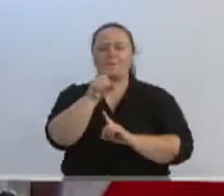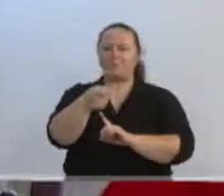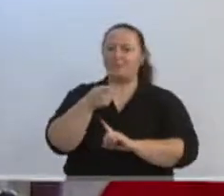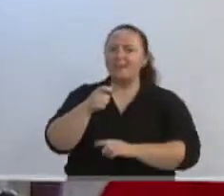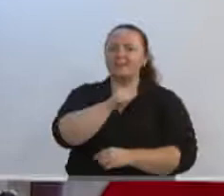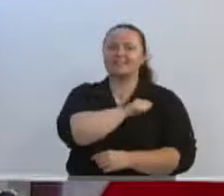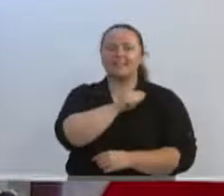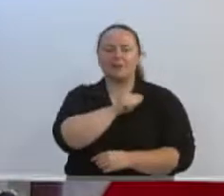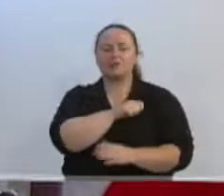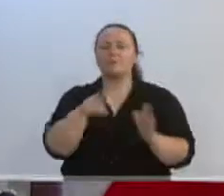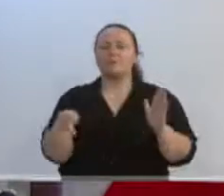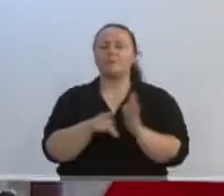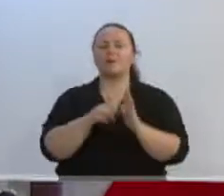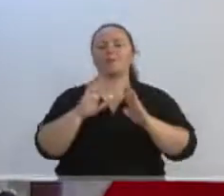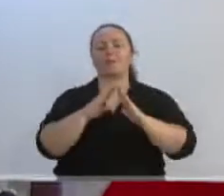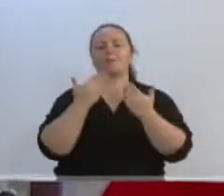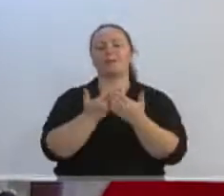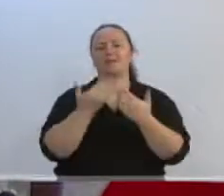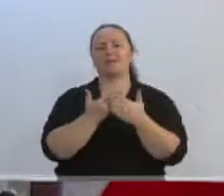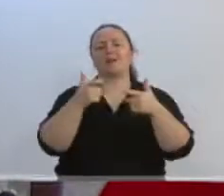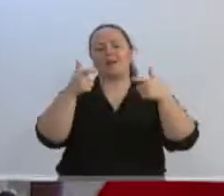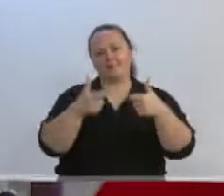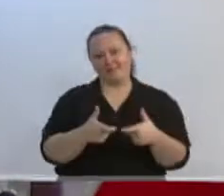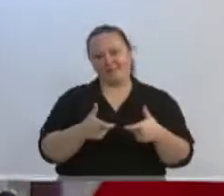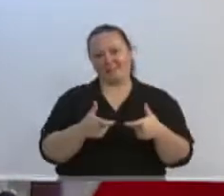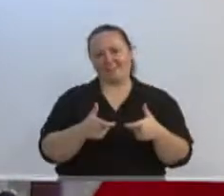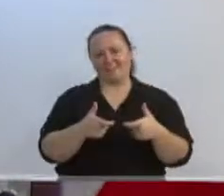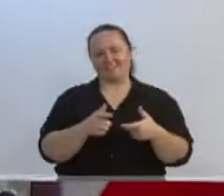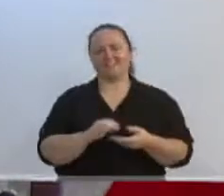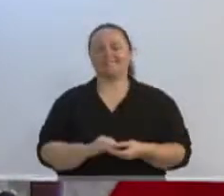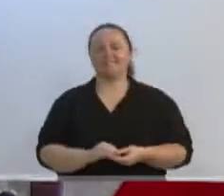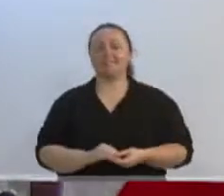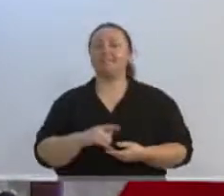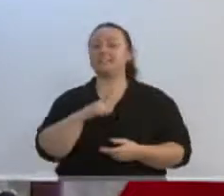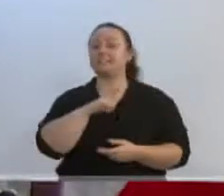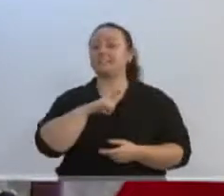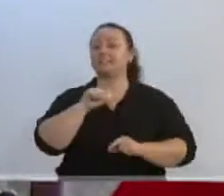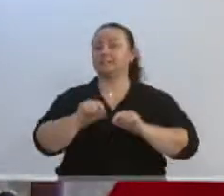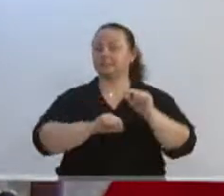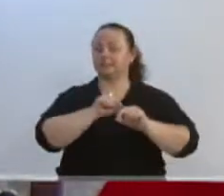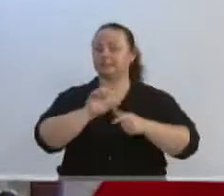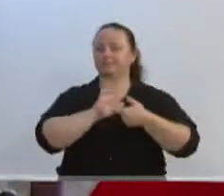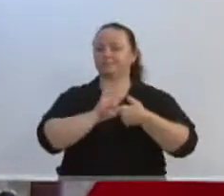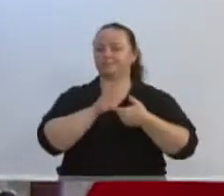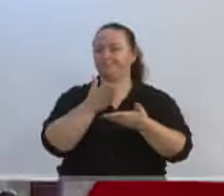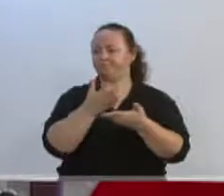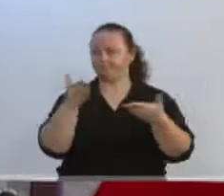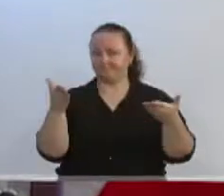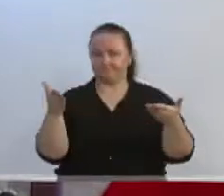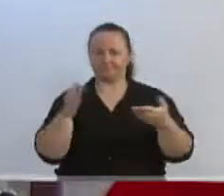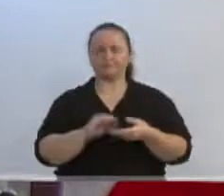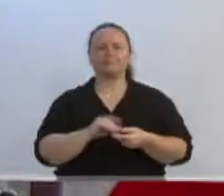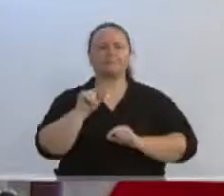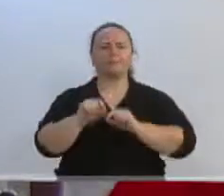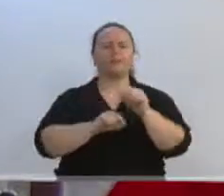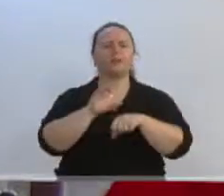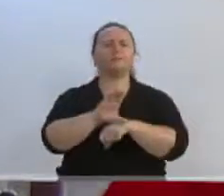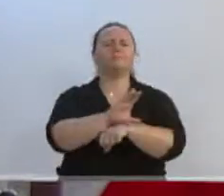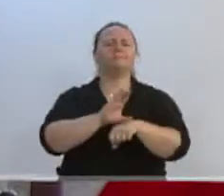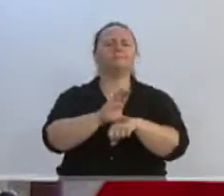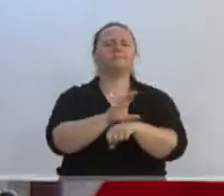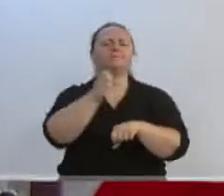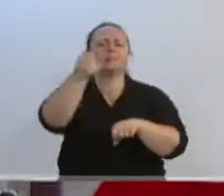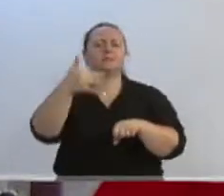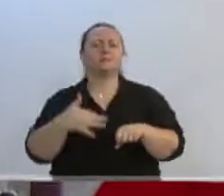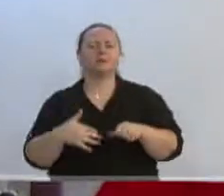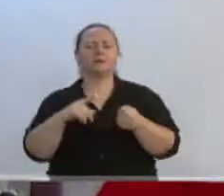região, da própria escola Margarida Freigang. E aí vem uma situação que eu quero trazer para vocês, o que diz a Constituição Federal em seu